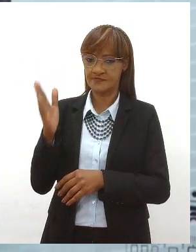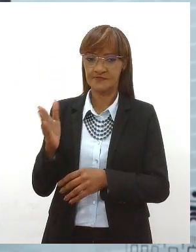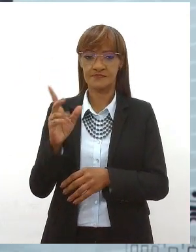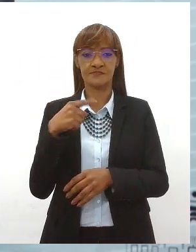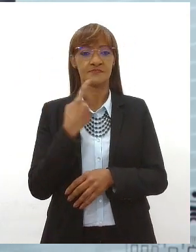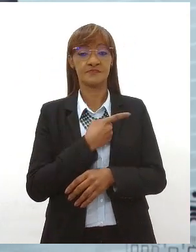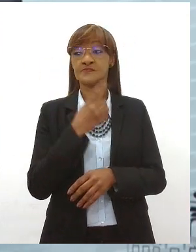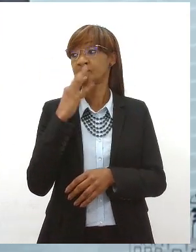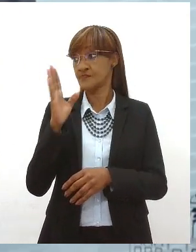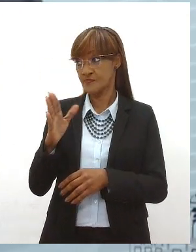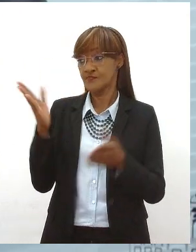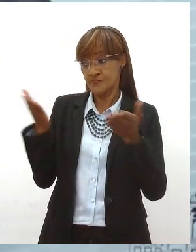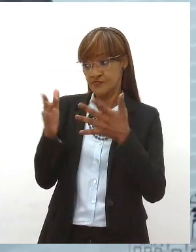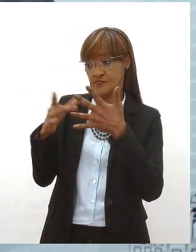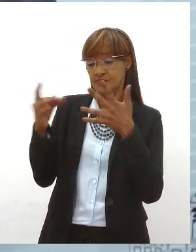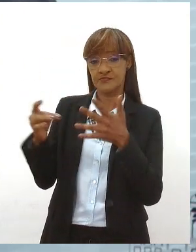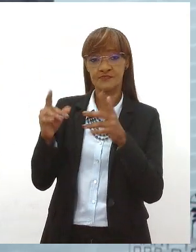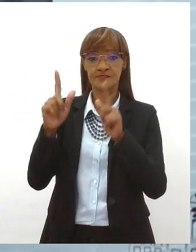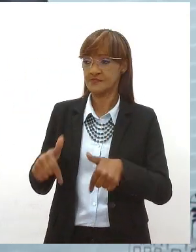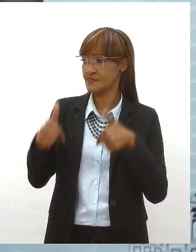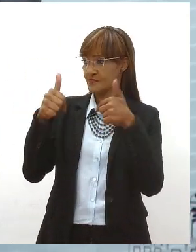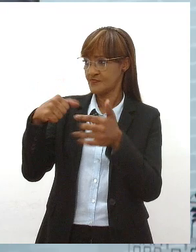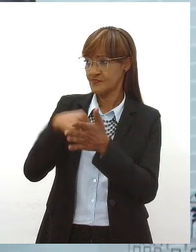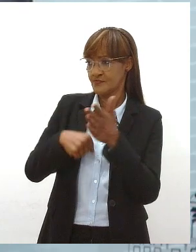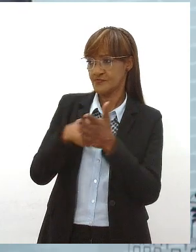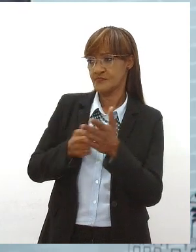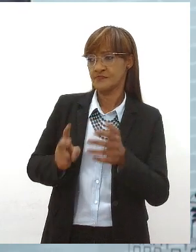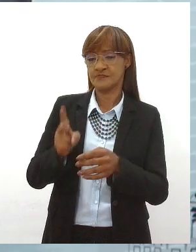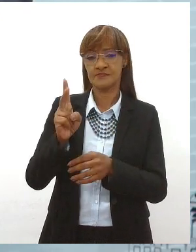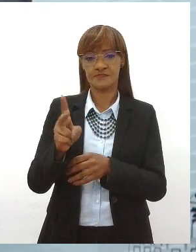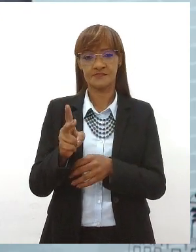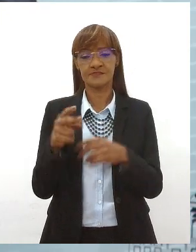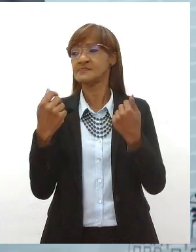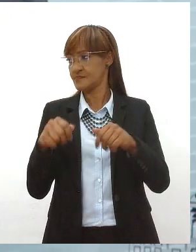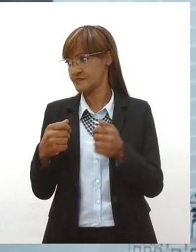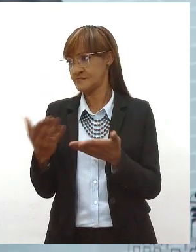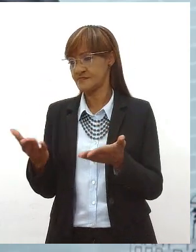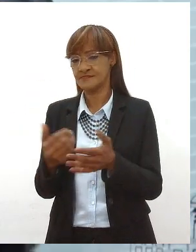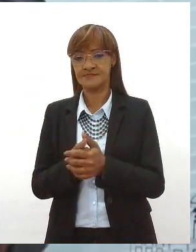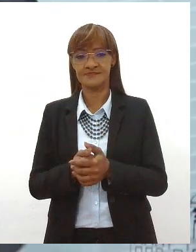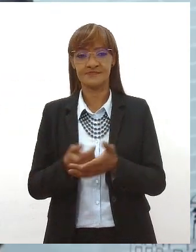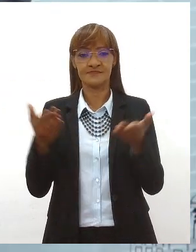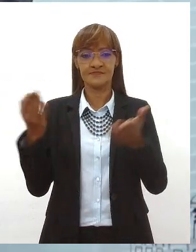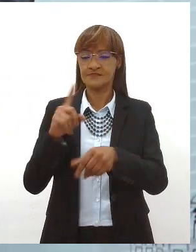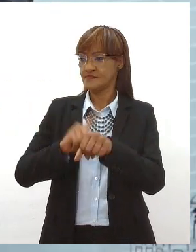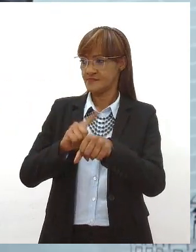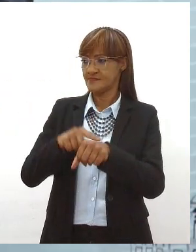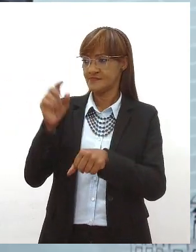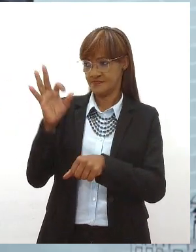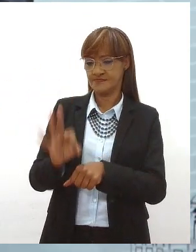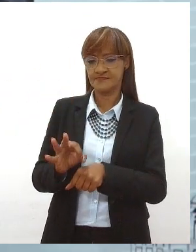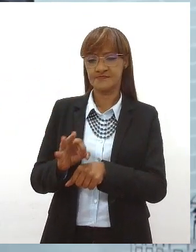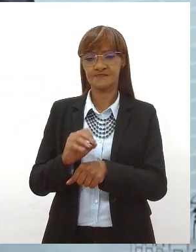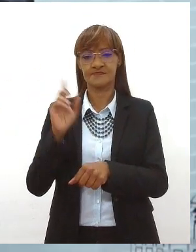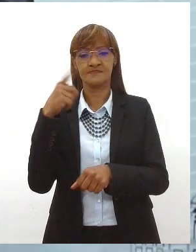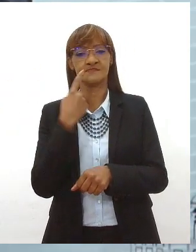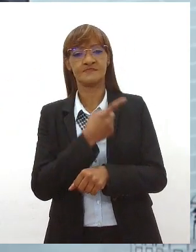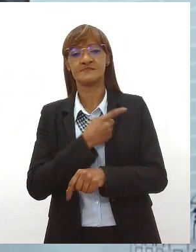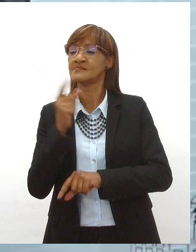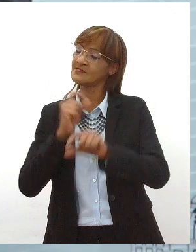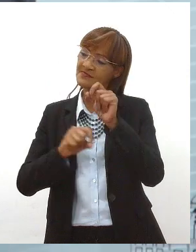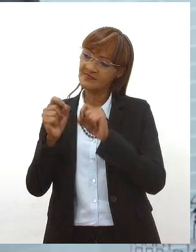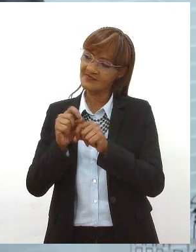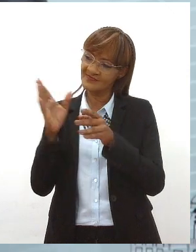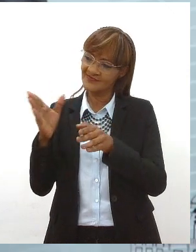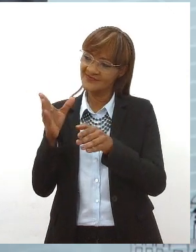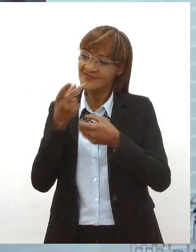e cobrar cada vez mais o que ainda precisa ser feito. E esse é o momento também do Direto Plenário da gente colocar a voz para fora e falar justamente desses